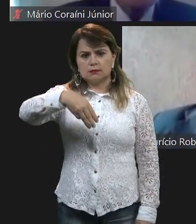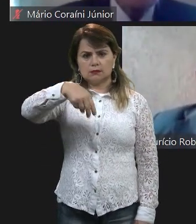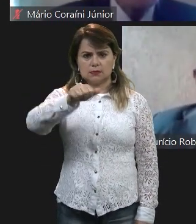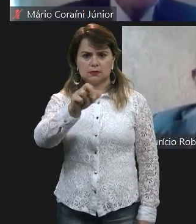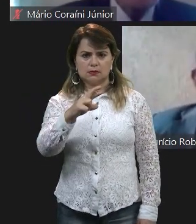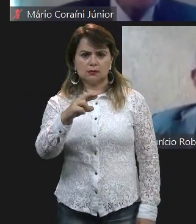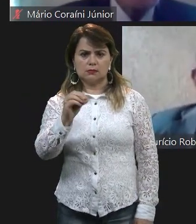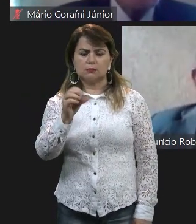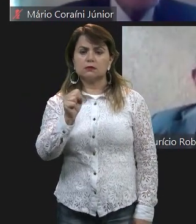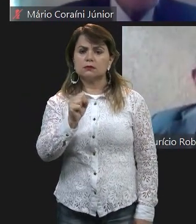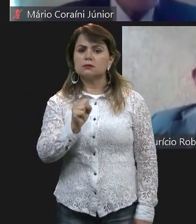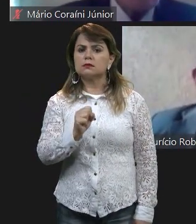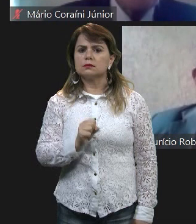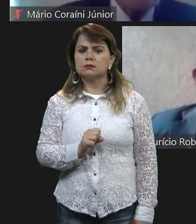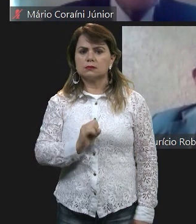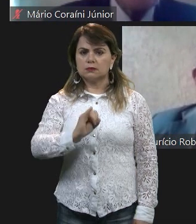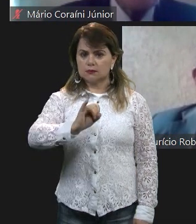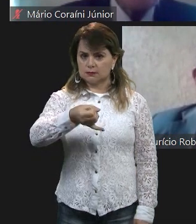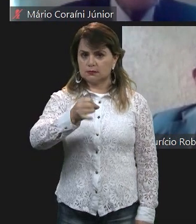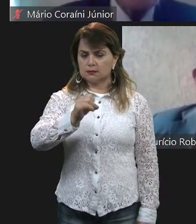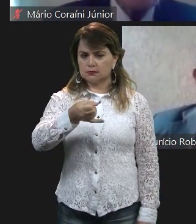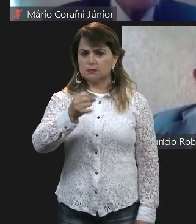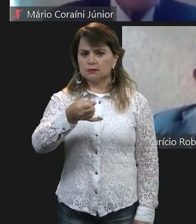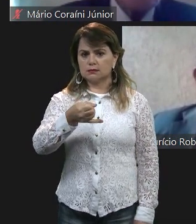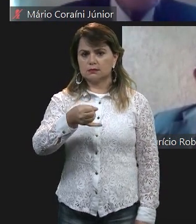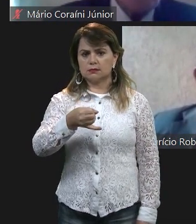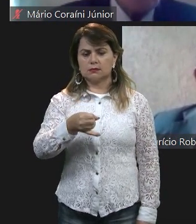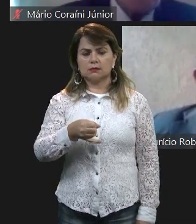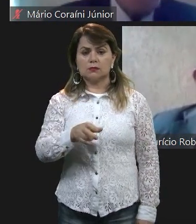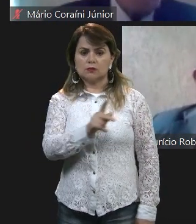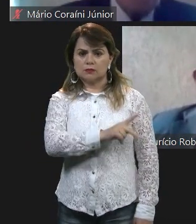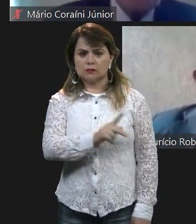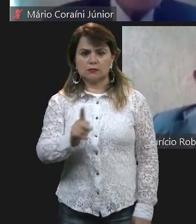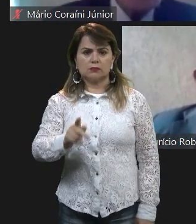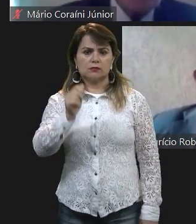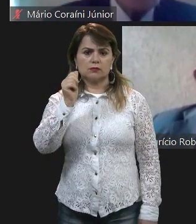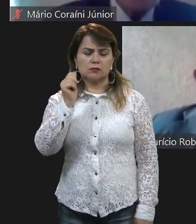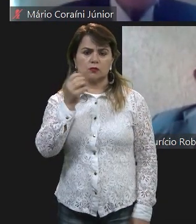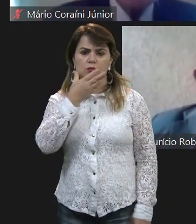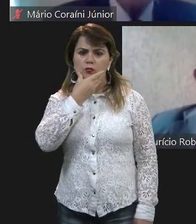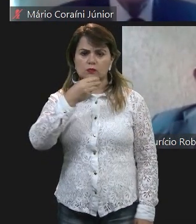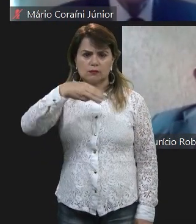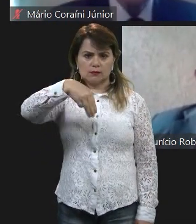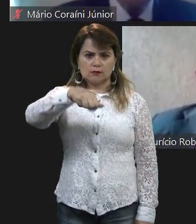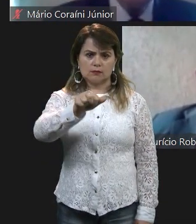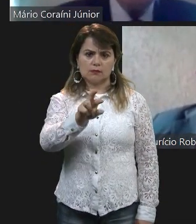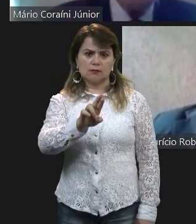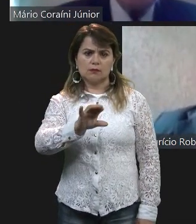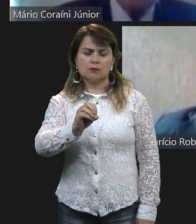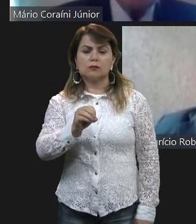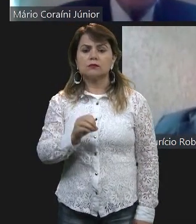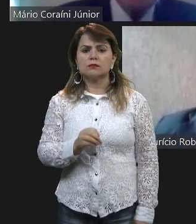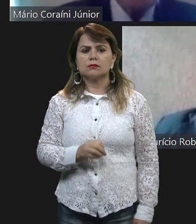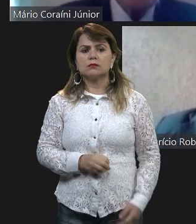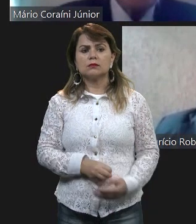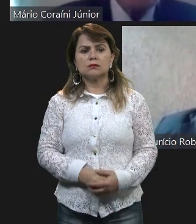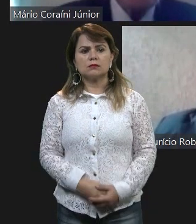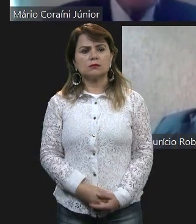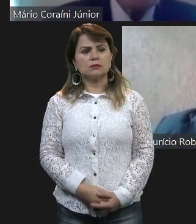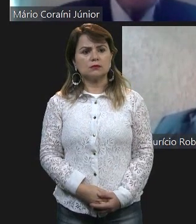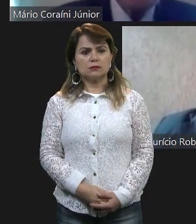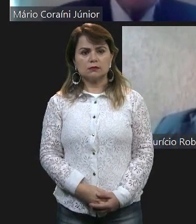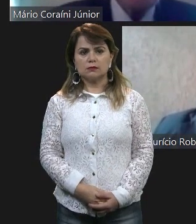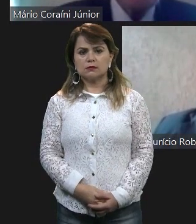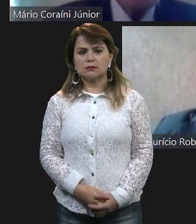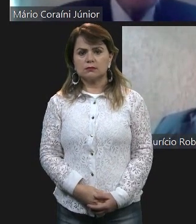Custódio? Sim, senhor presidente. Vereador professor Mário Coraini Júnior. Oi? Entrou outro dia, não entrou? Entrei,